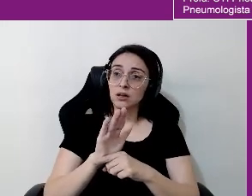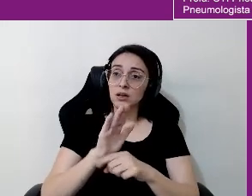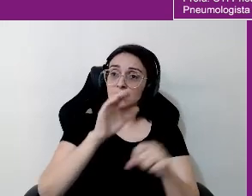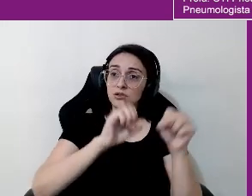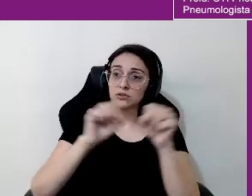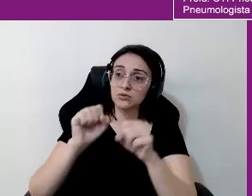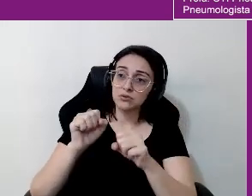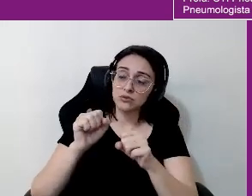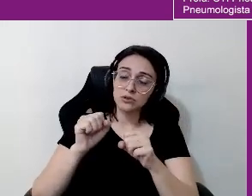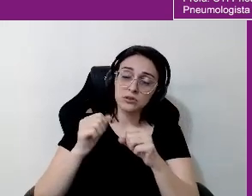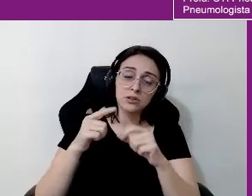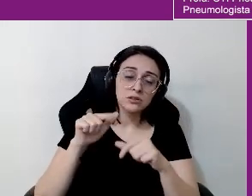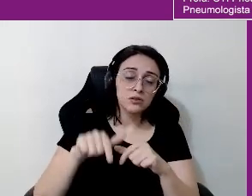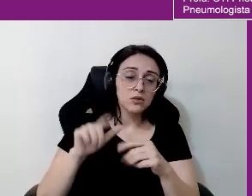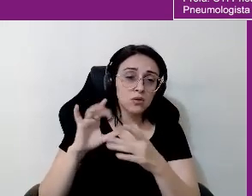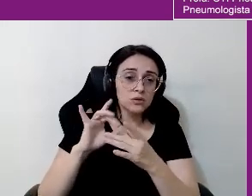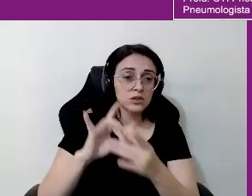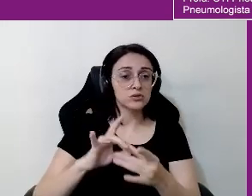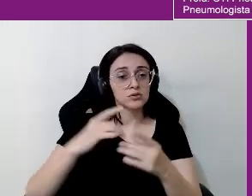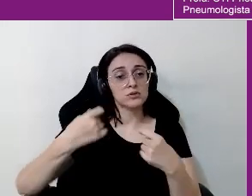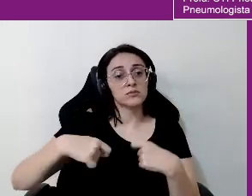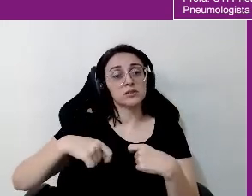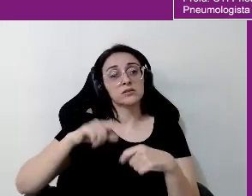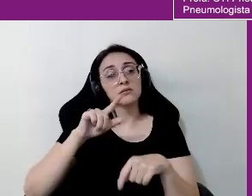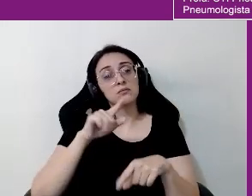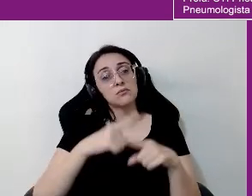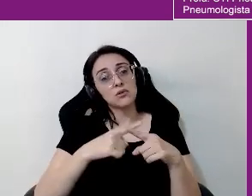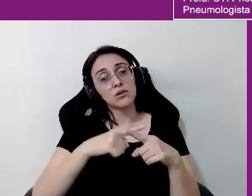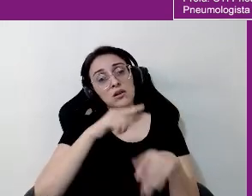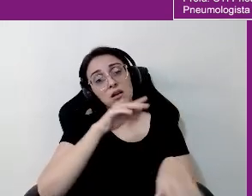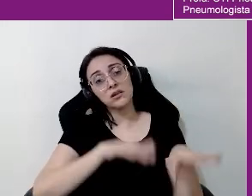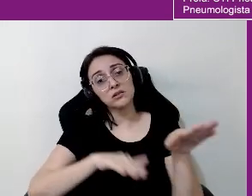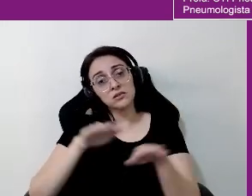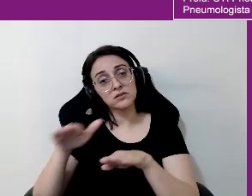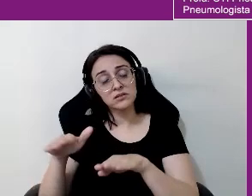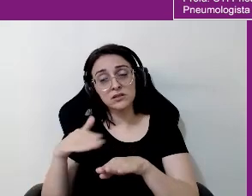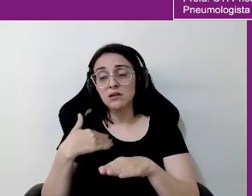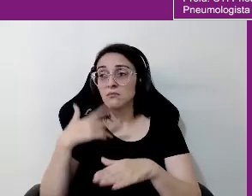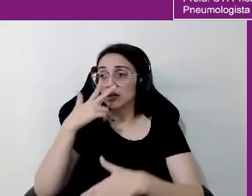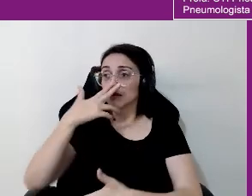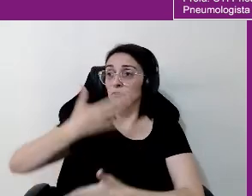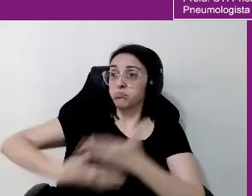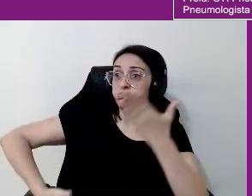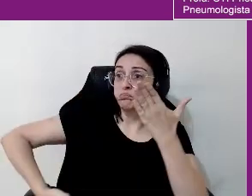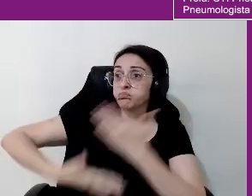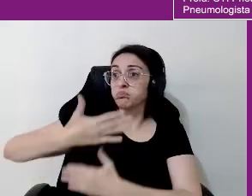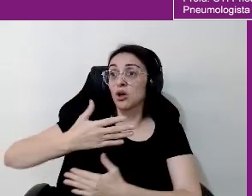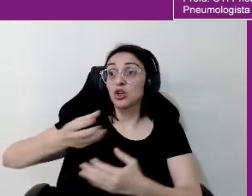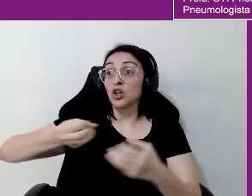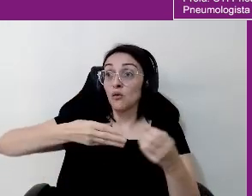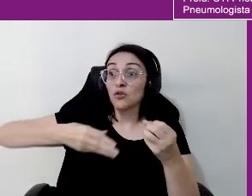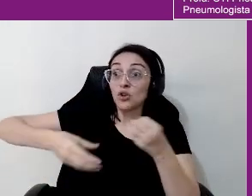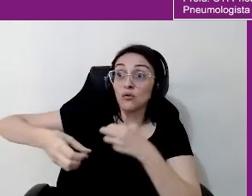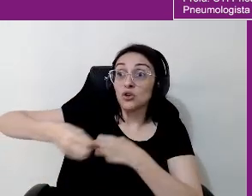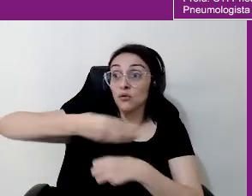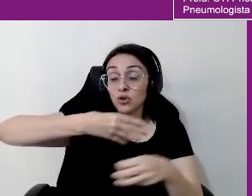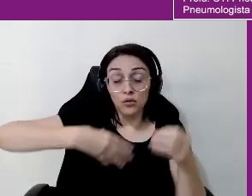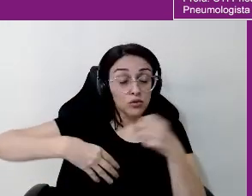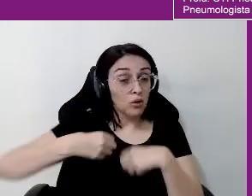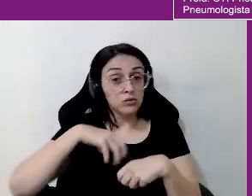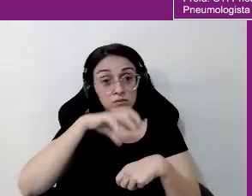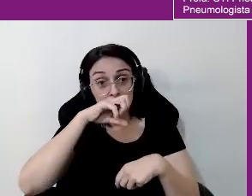no contexto da nossa necessidade. Porque muitas vezes a gente é atropelado com um monte de novos modos